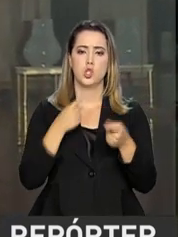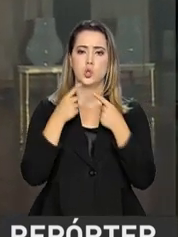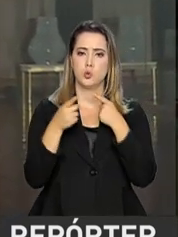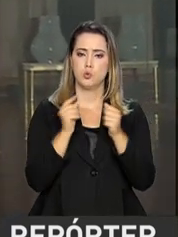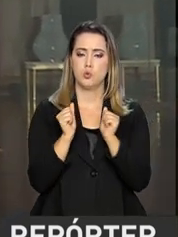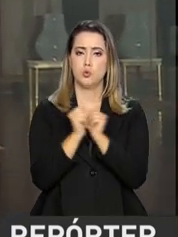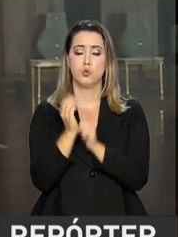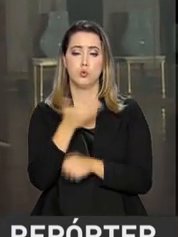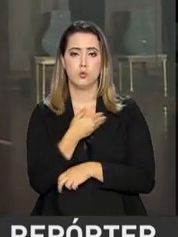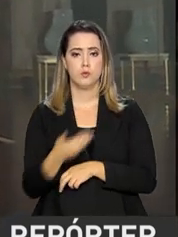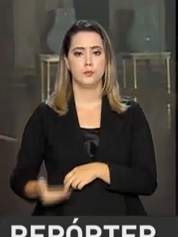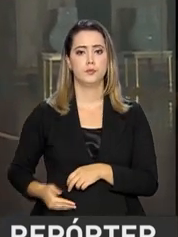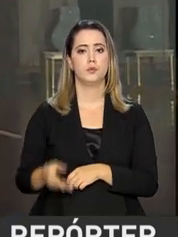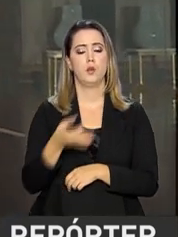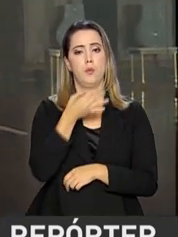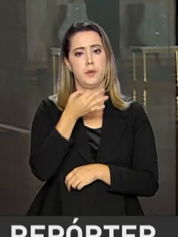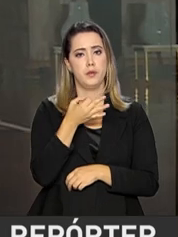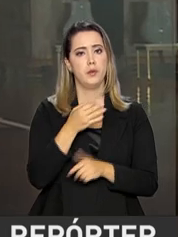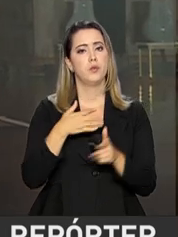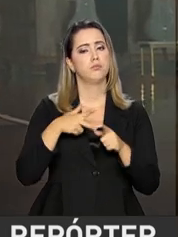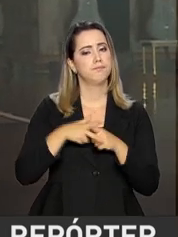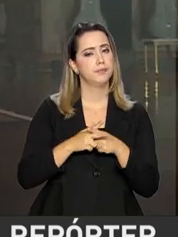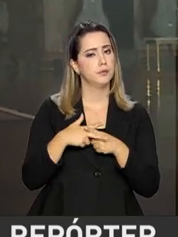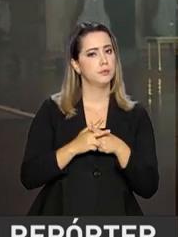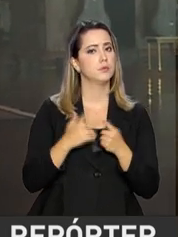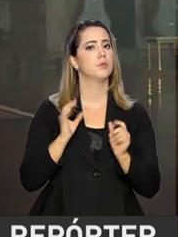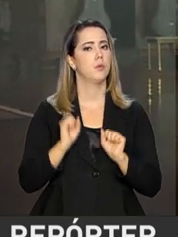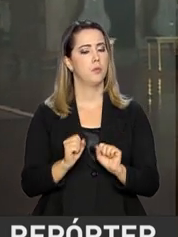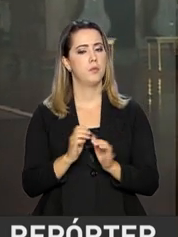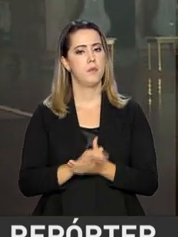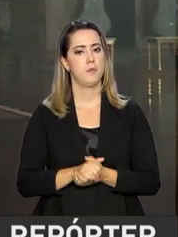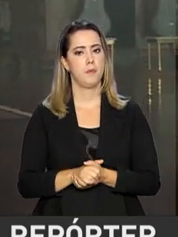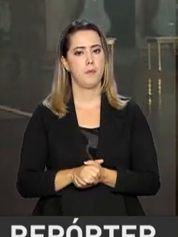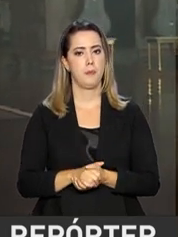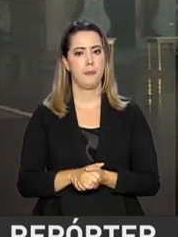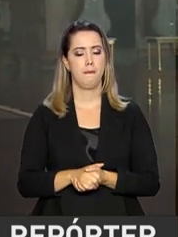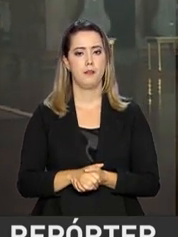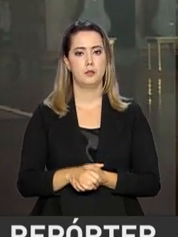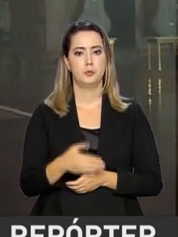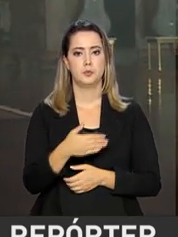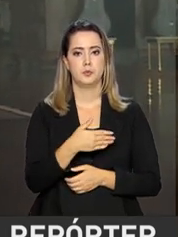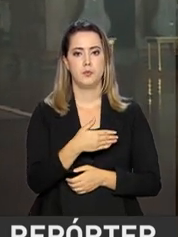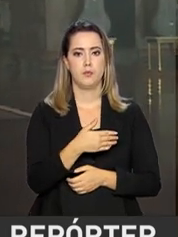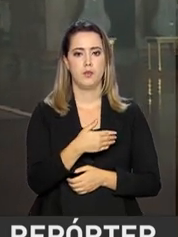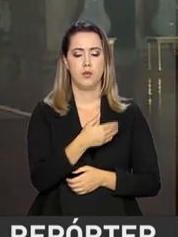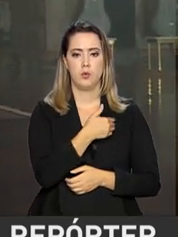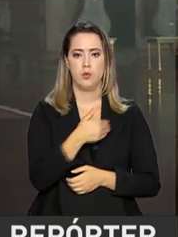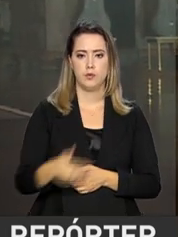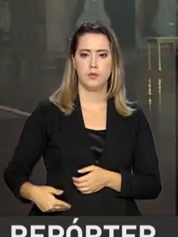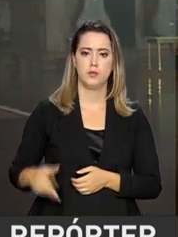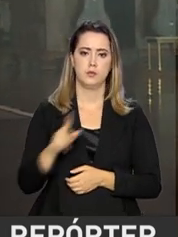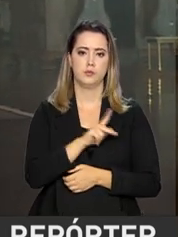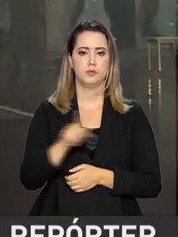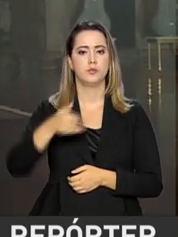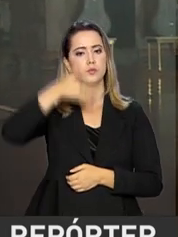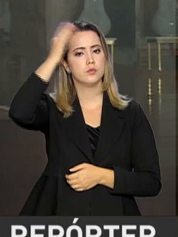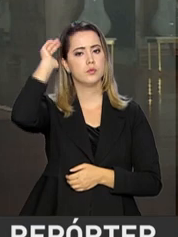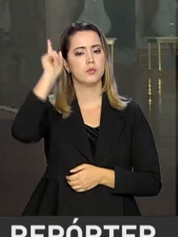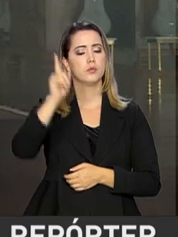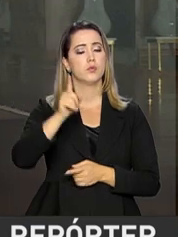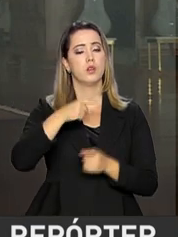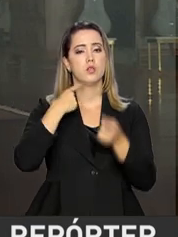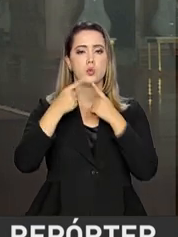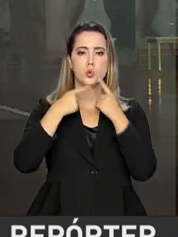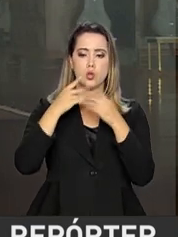pelo governo, que deve sugerir adequações. A natureza do governo do presidente Michel Temer é o governo do